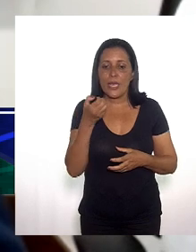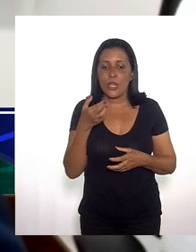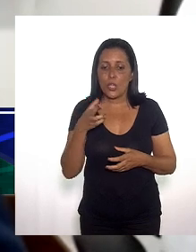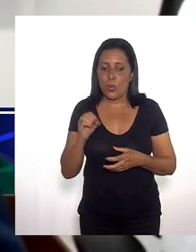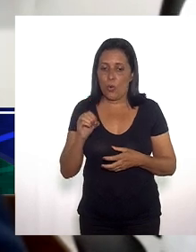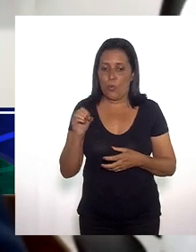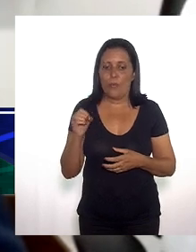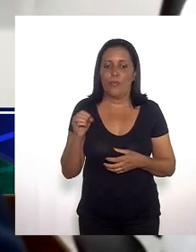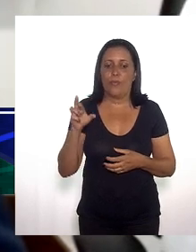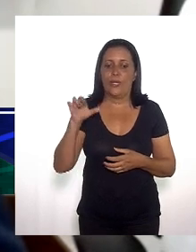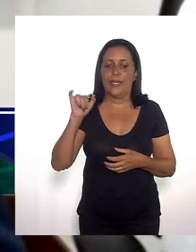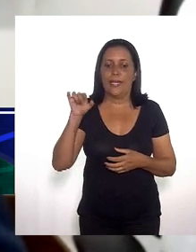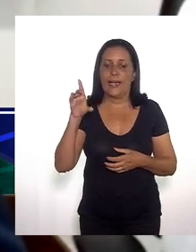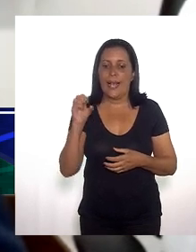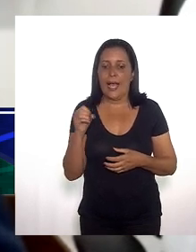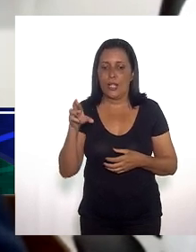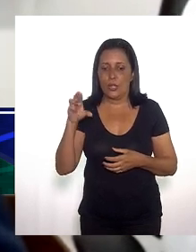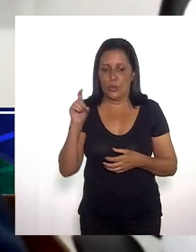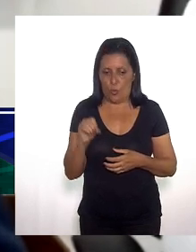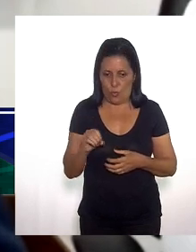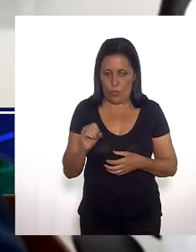Deputado Pedro Ricardo.